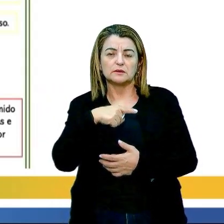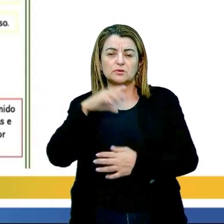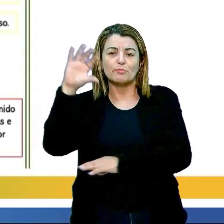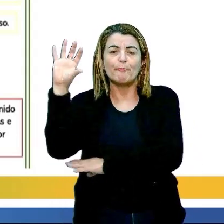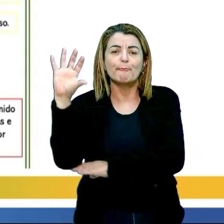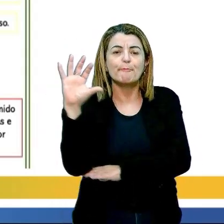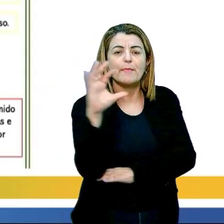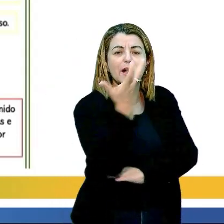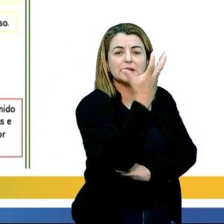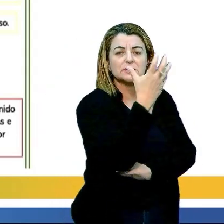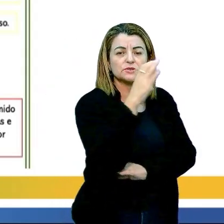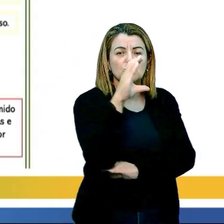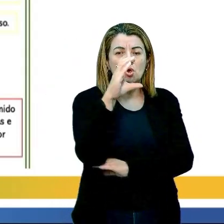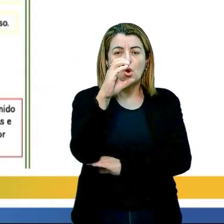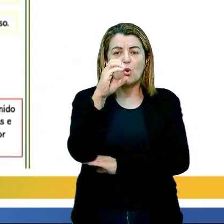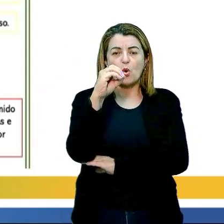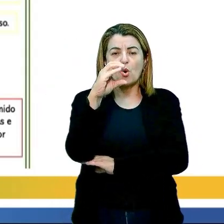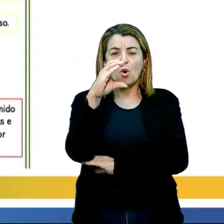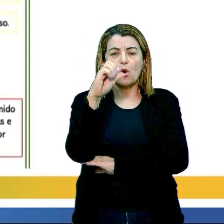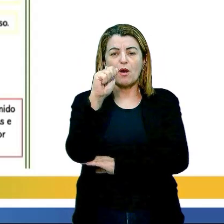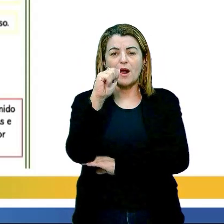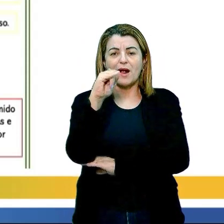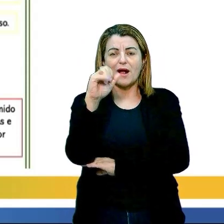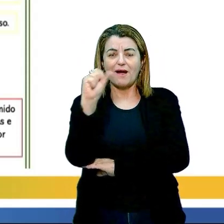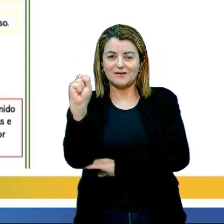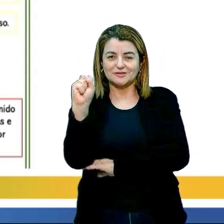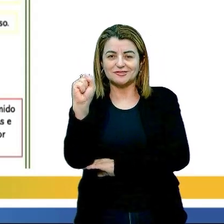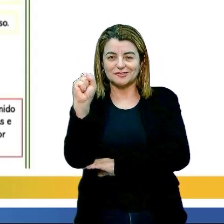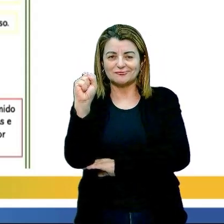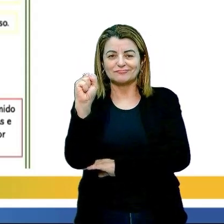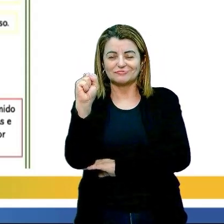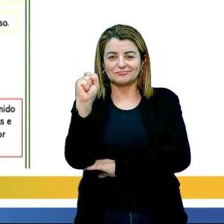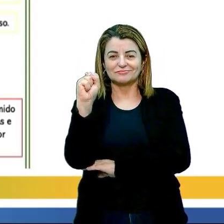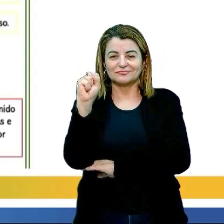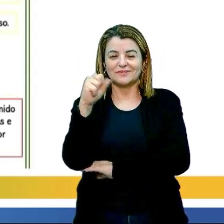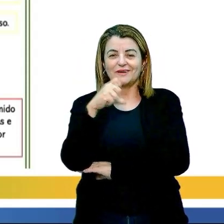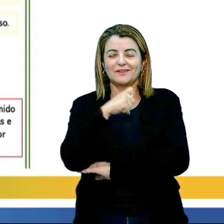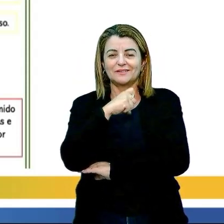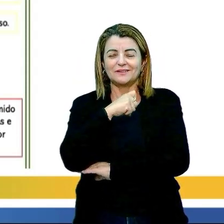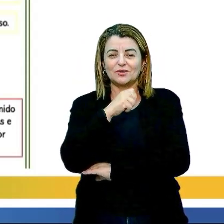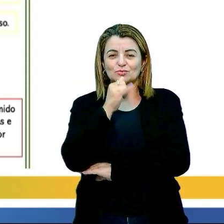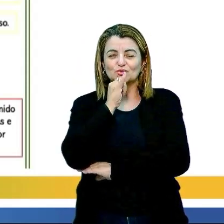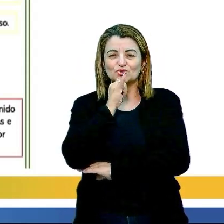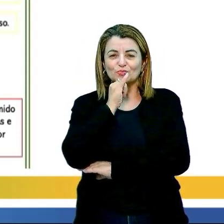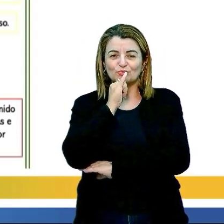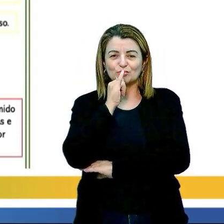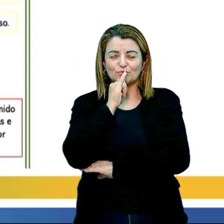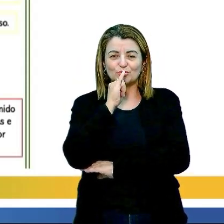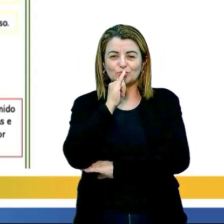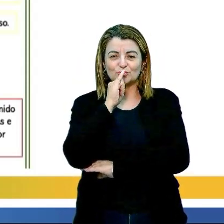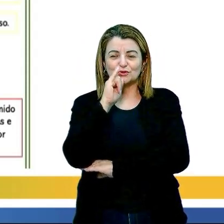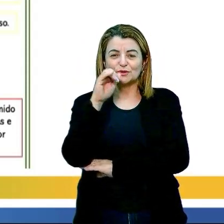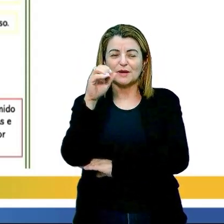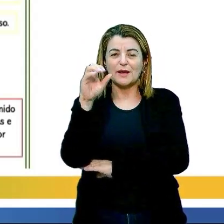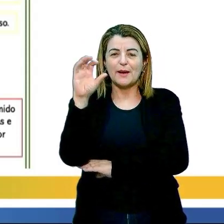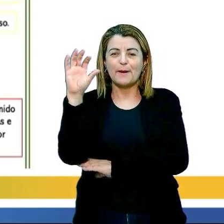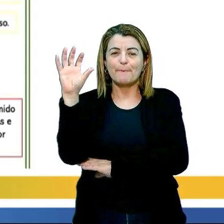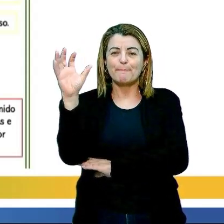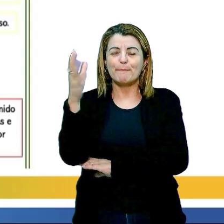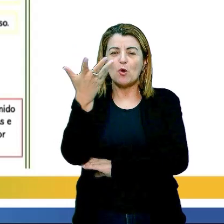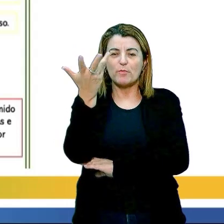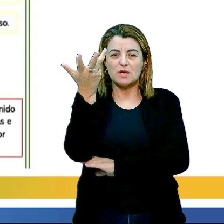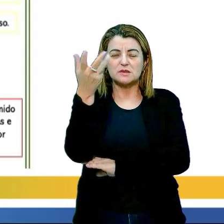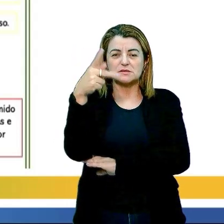de Cocais, ok? Onde existe um tipo de palmeira chamada